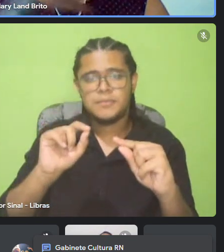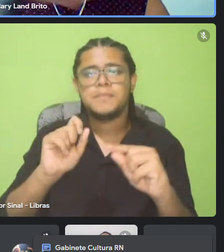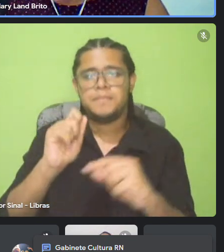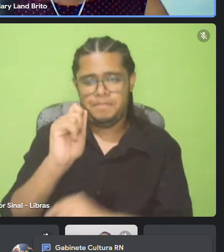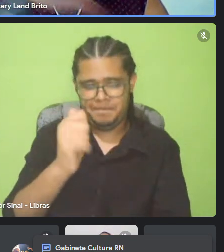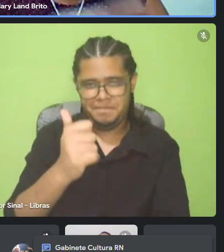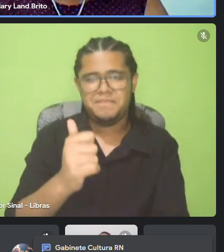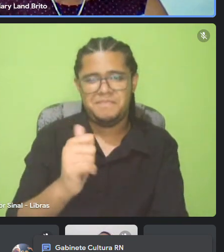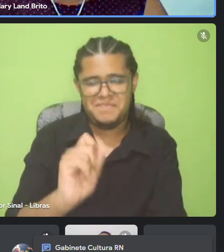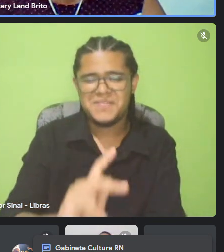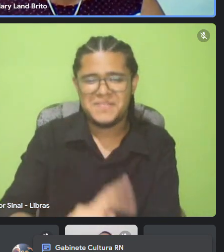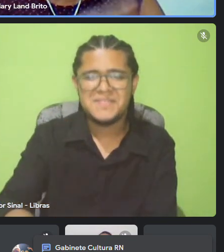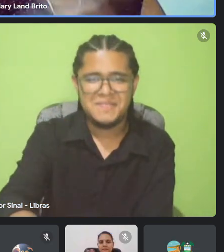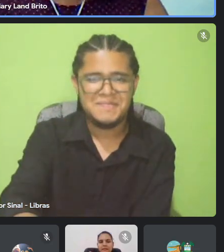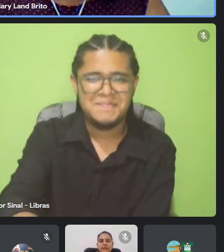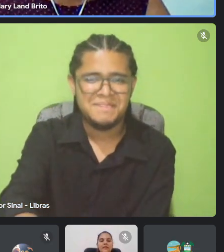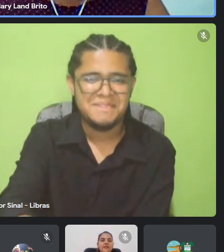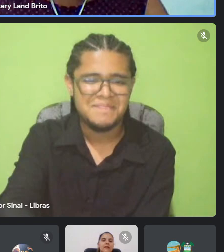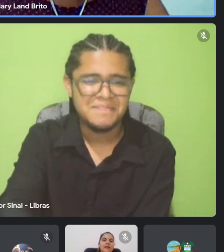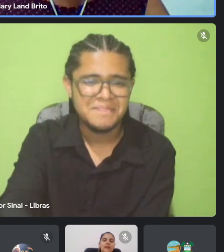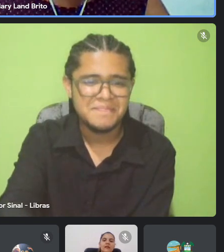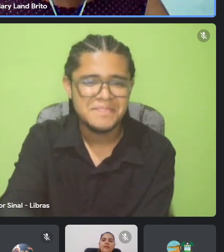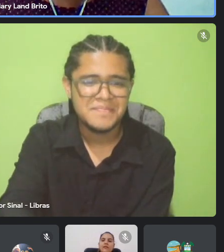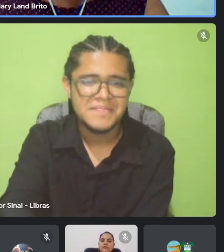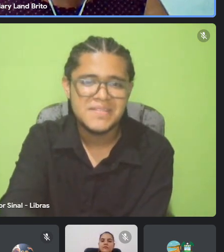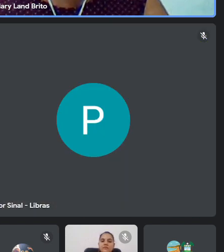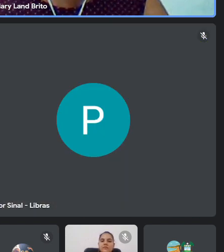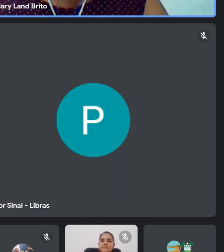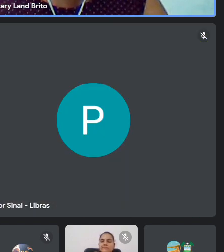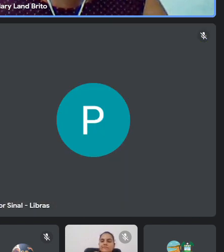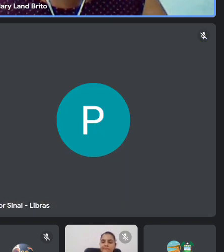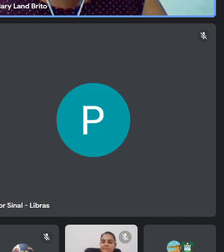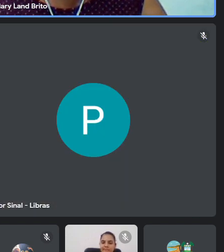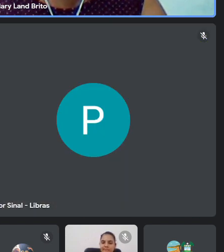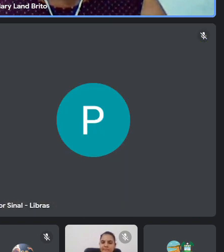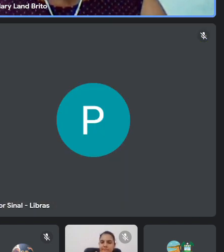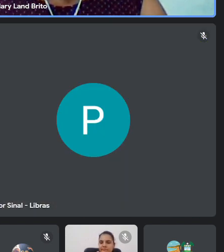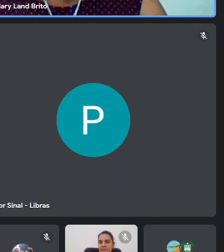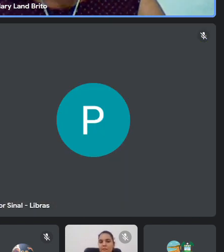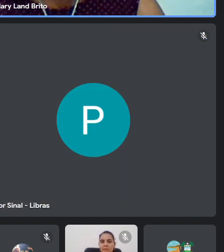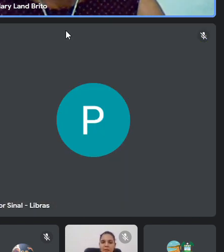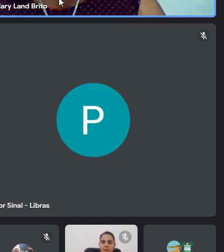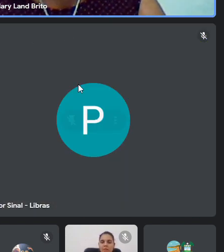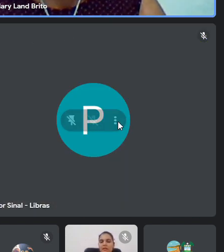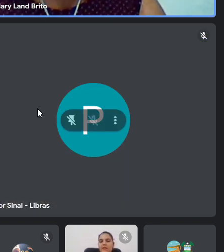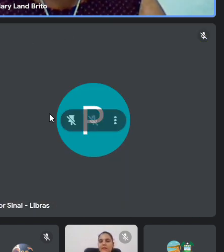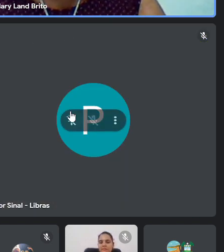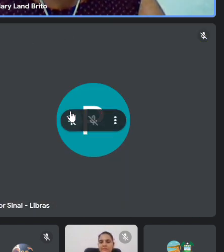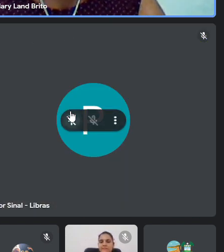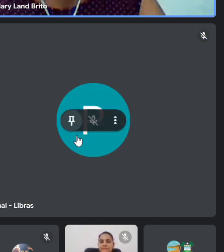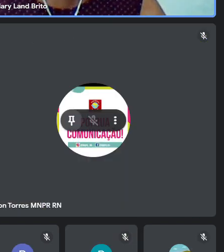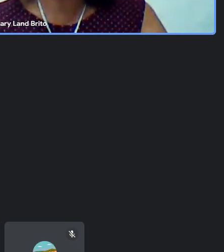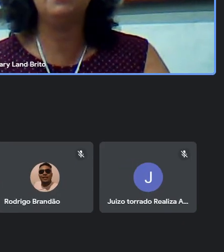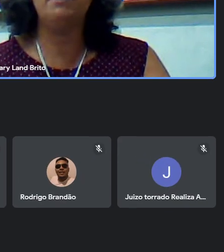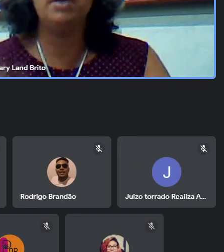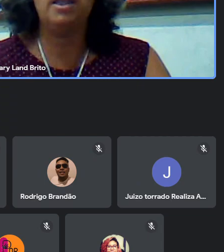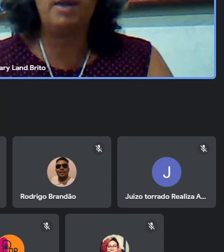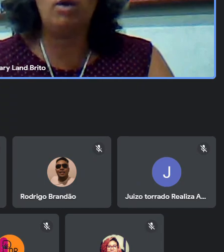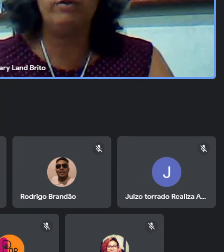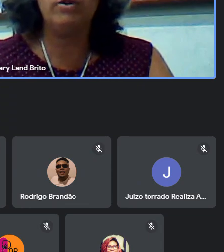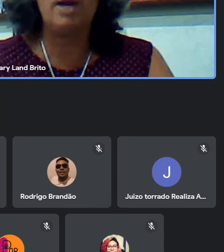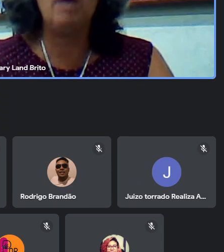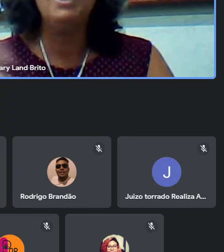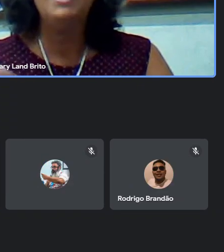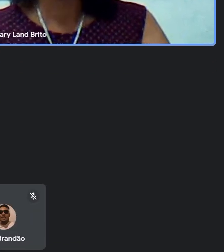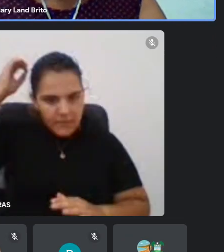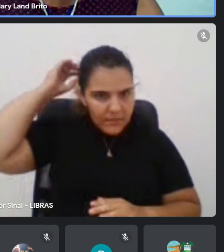ela era um recurso que podia ser distribuída de forma igualitária entre todas as expressões artísticas, mas a Paula Gustavo é diferente, 70% é para